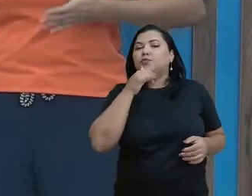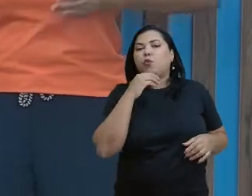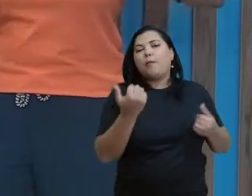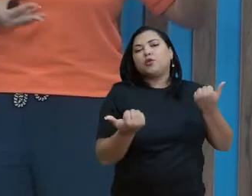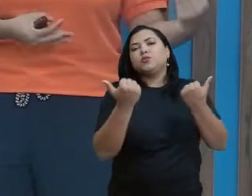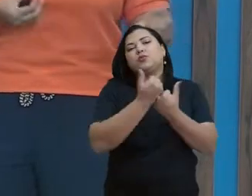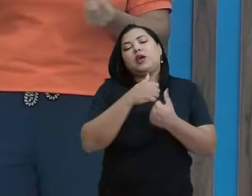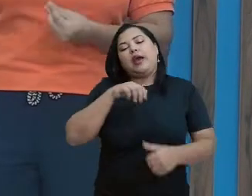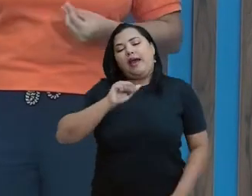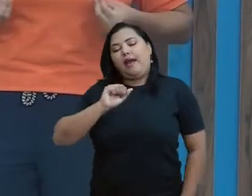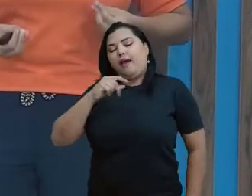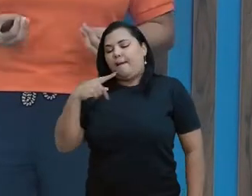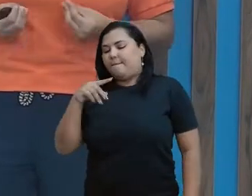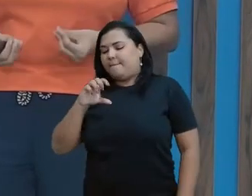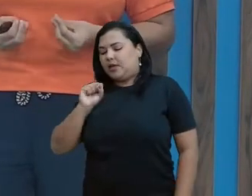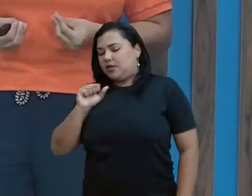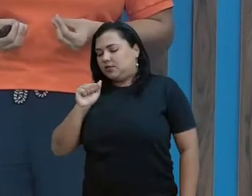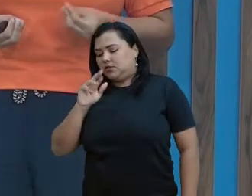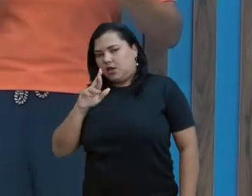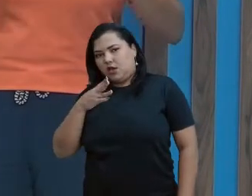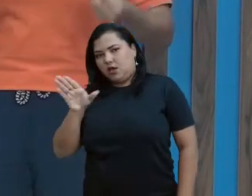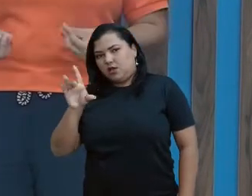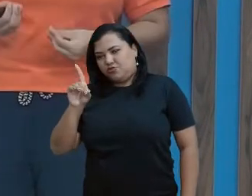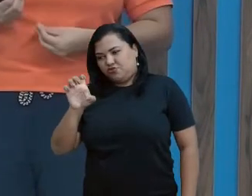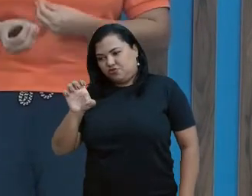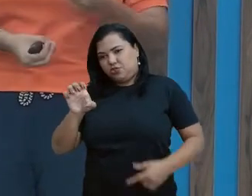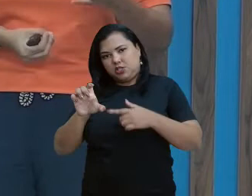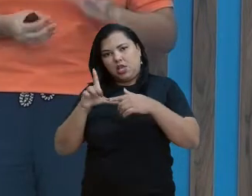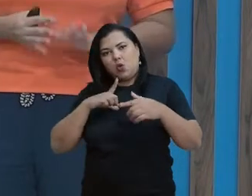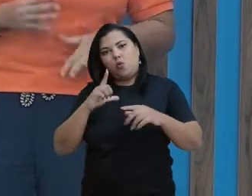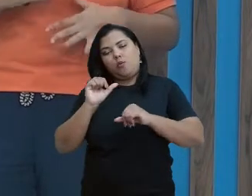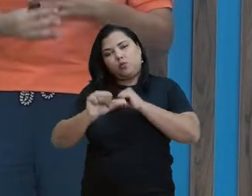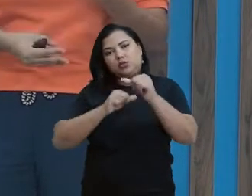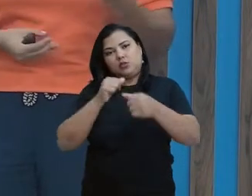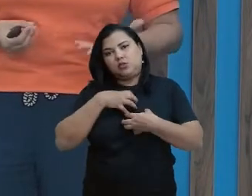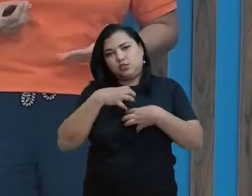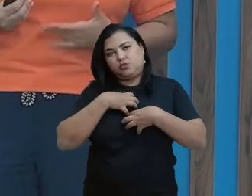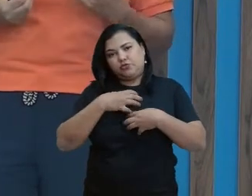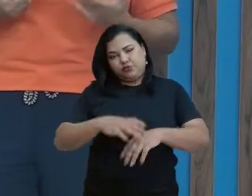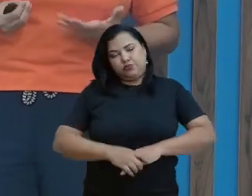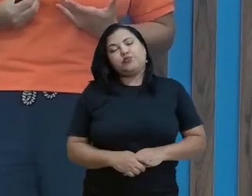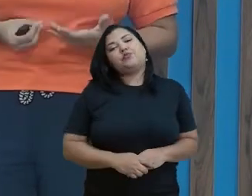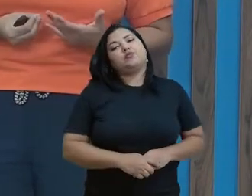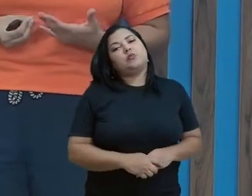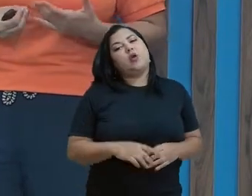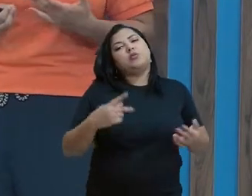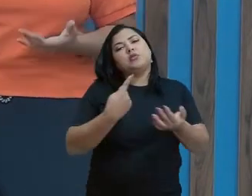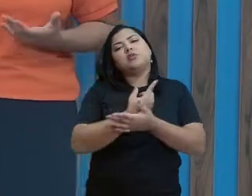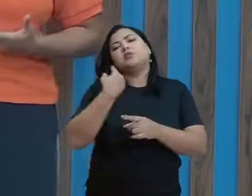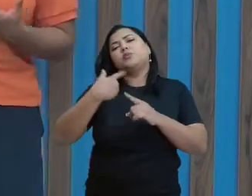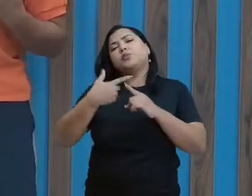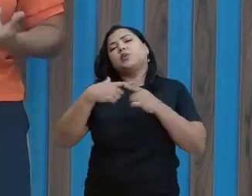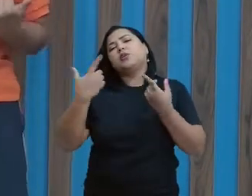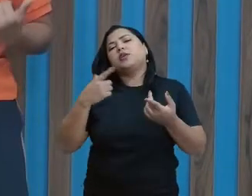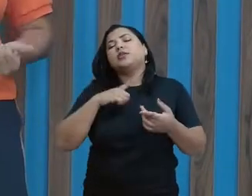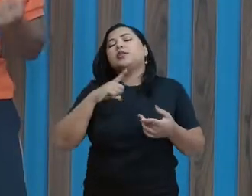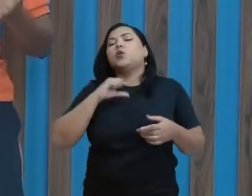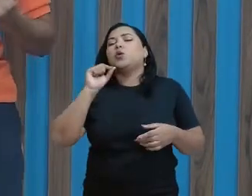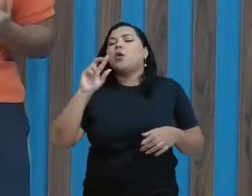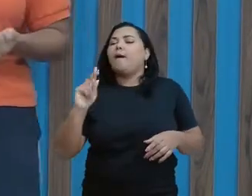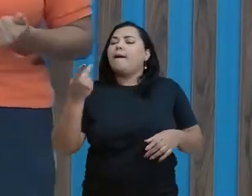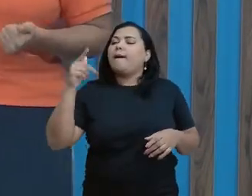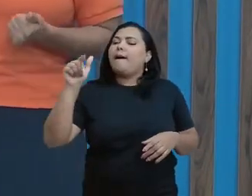a gente tem uma mudança de sentido aqui. E essa mudança de sentido ocorre por quê? Porque há uma mudança